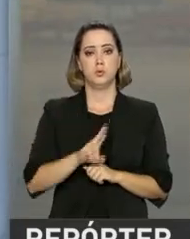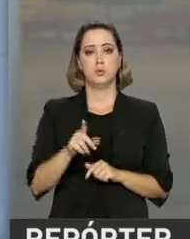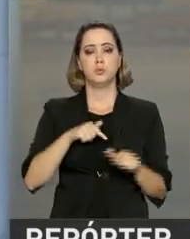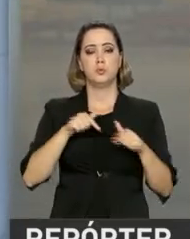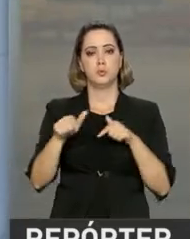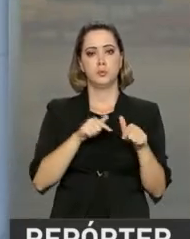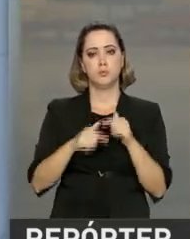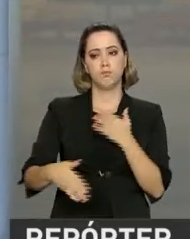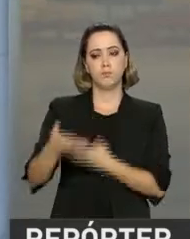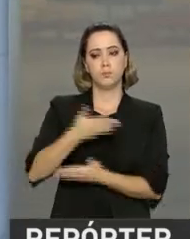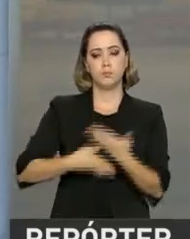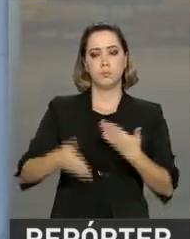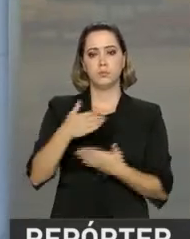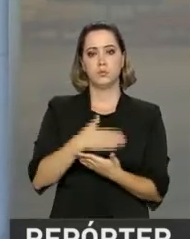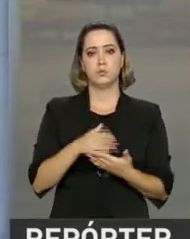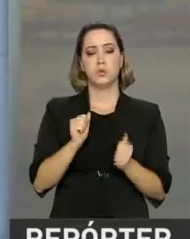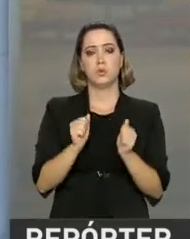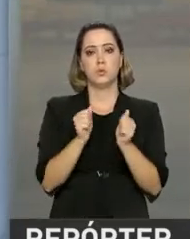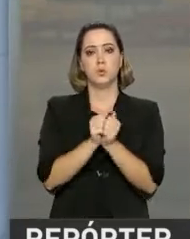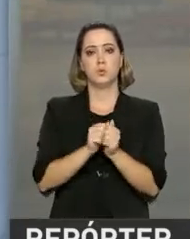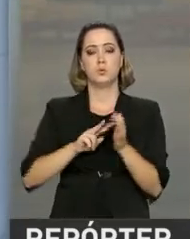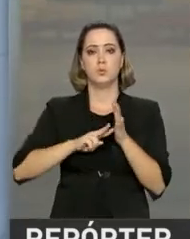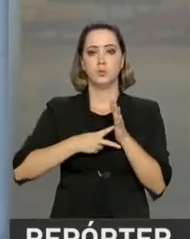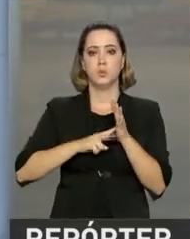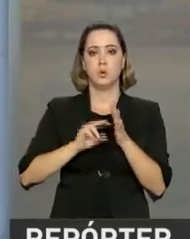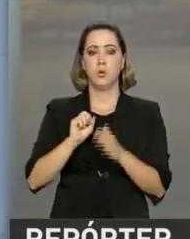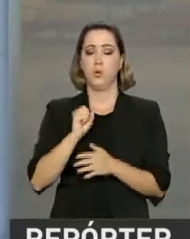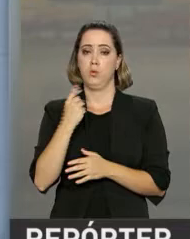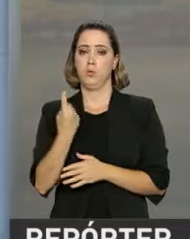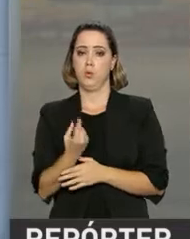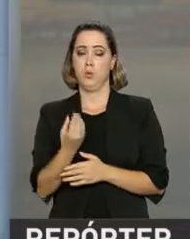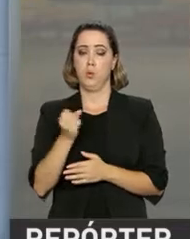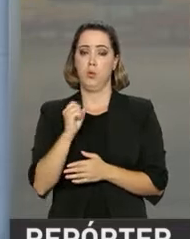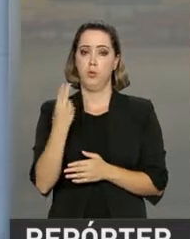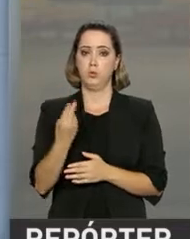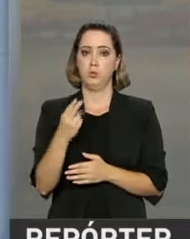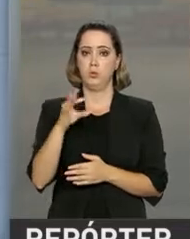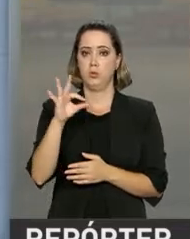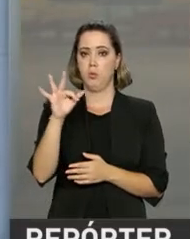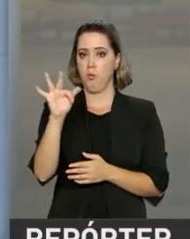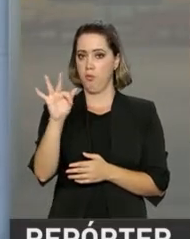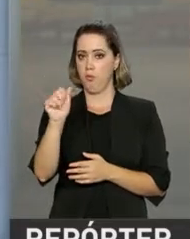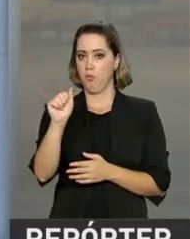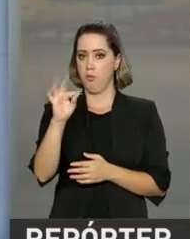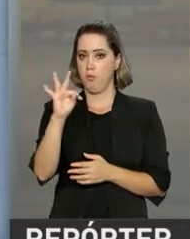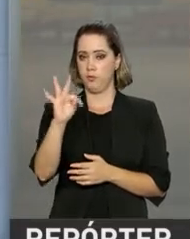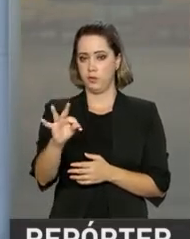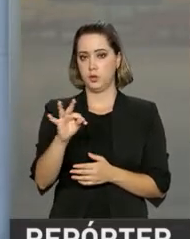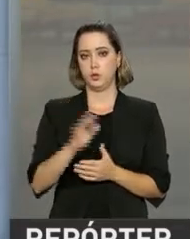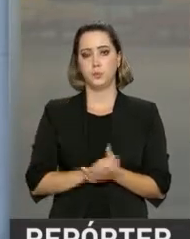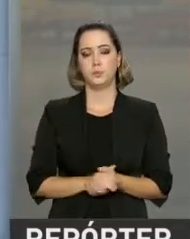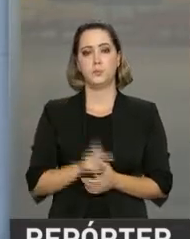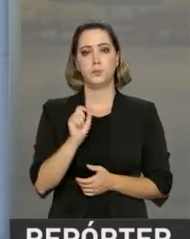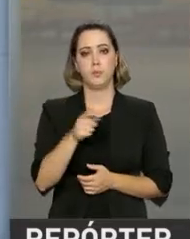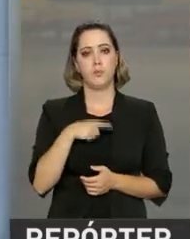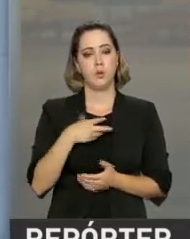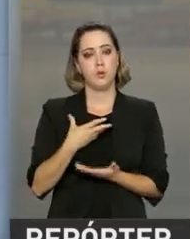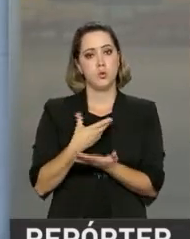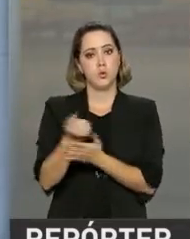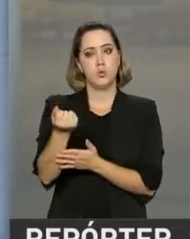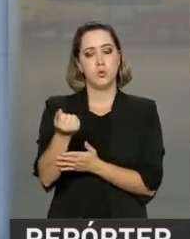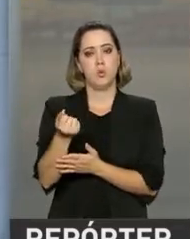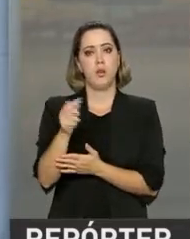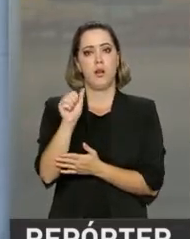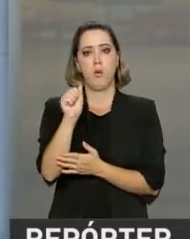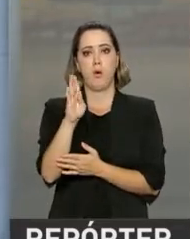de relacionamento com os sindicatos, ou então é depositado no Fundo de Amparo ao Trabalhador, o FAT, de onde sai o pagamento